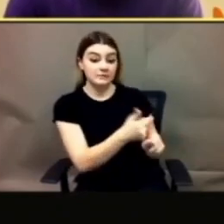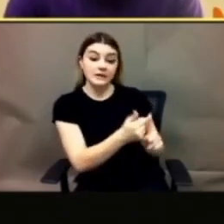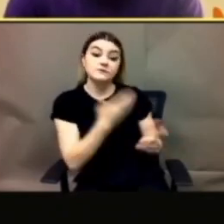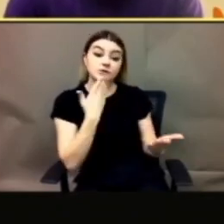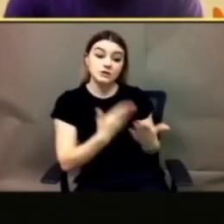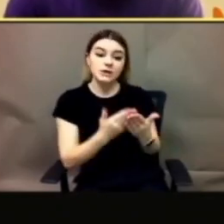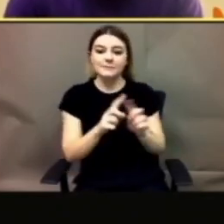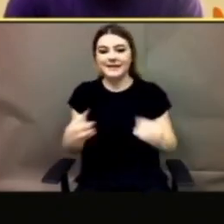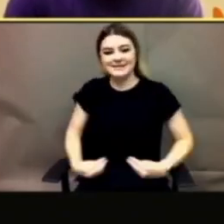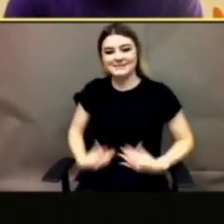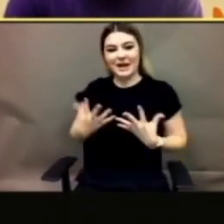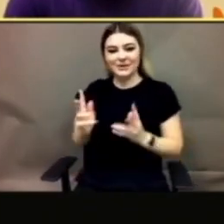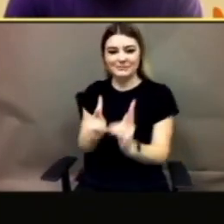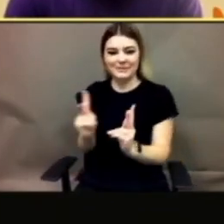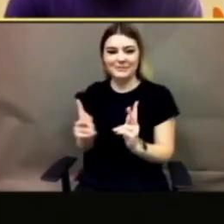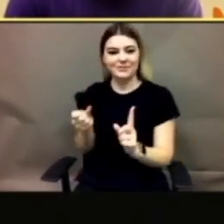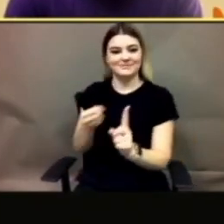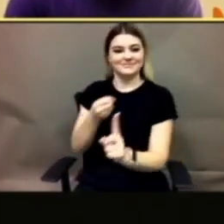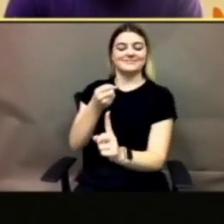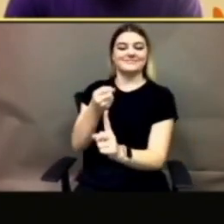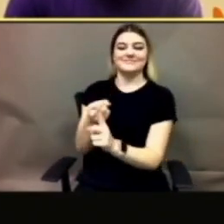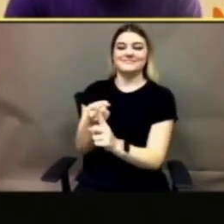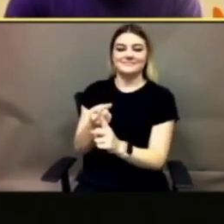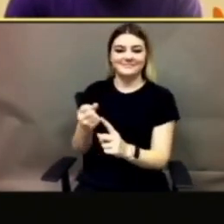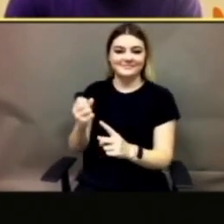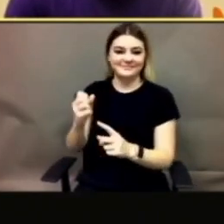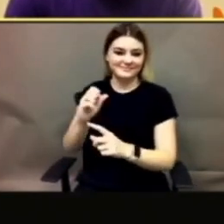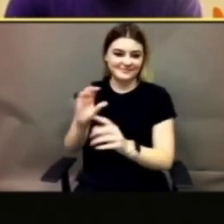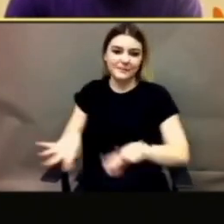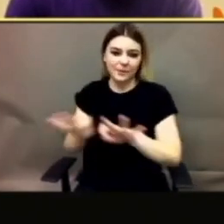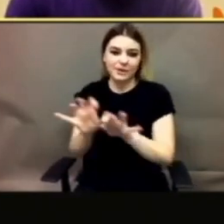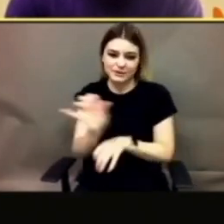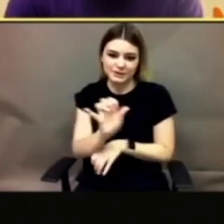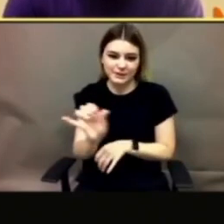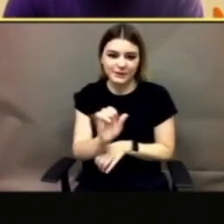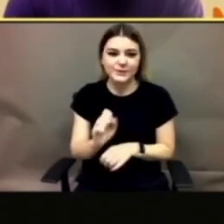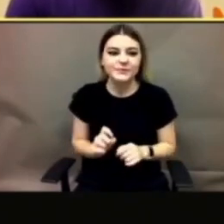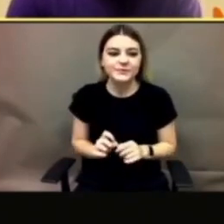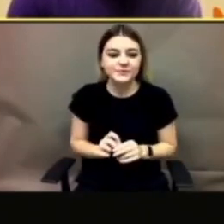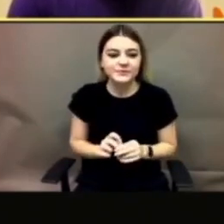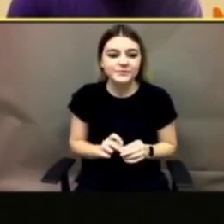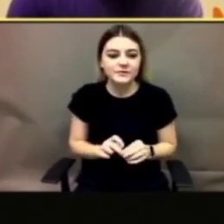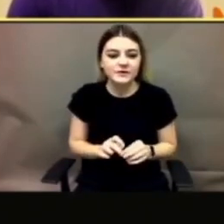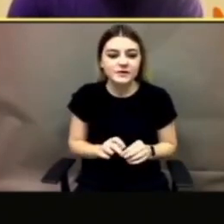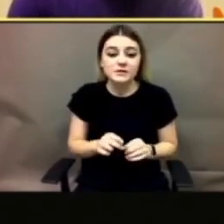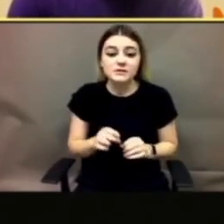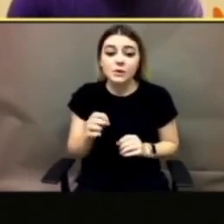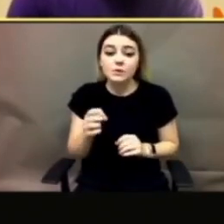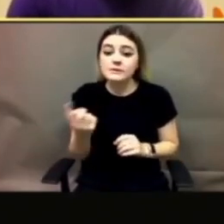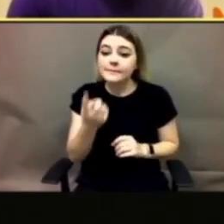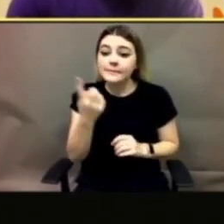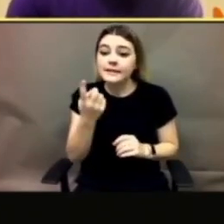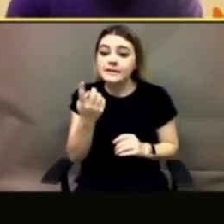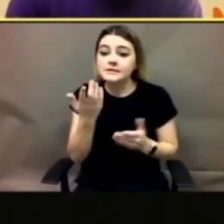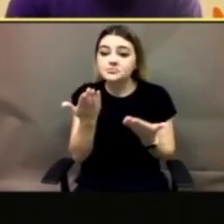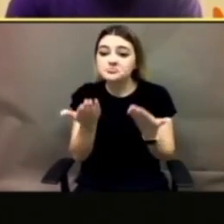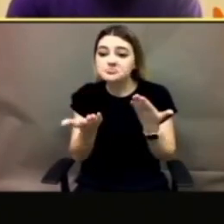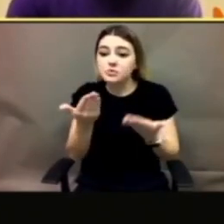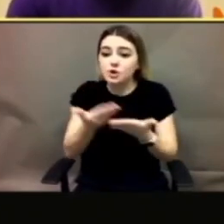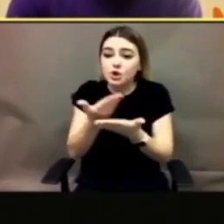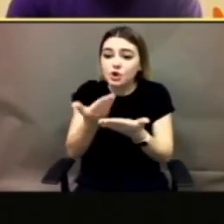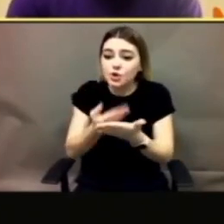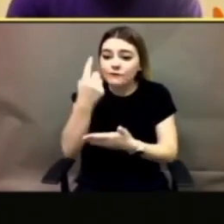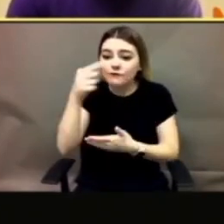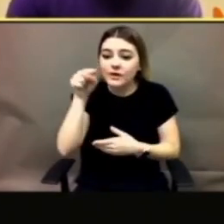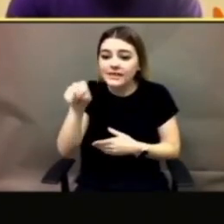exemplos é algo muito poderoso. Então. Algumas coisas que são novas para o Make Mention. Que é.